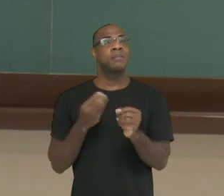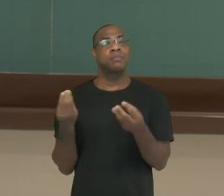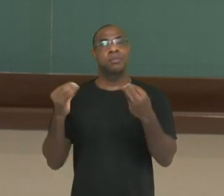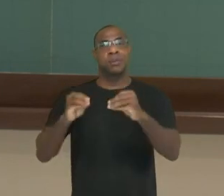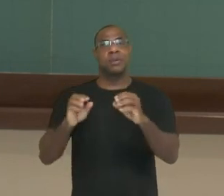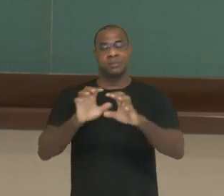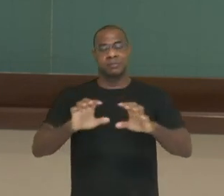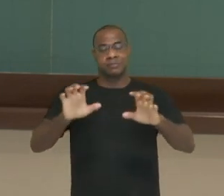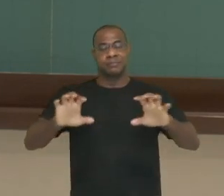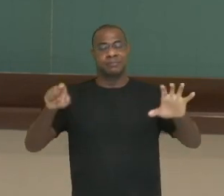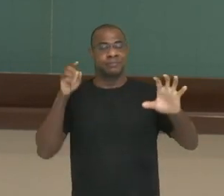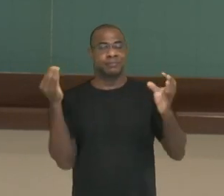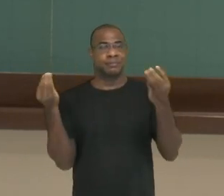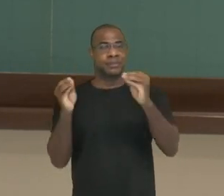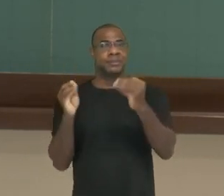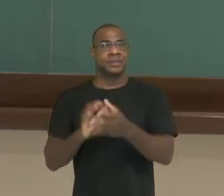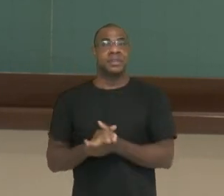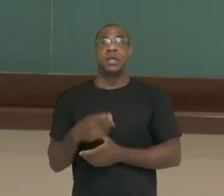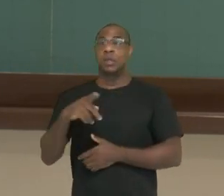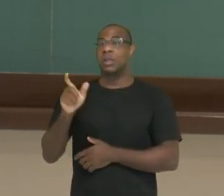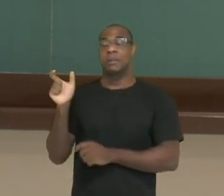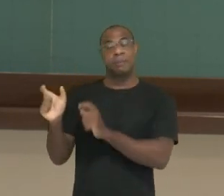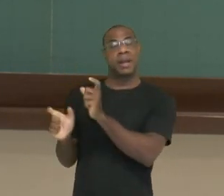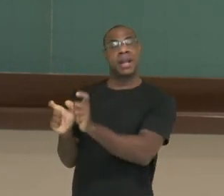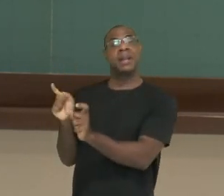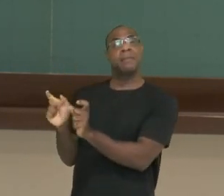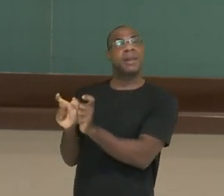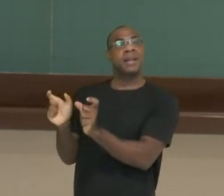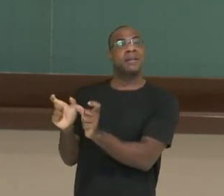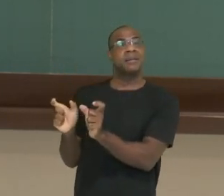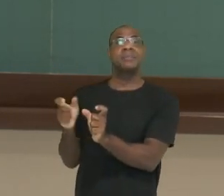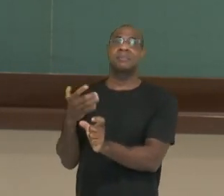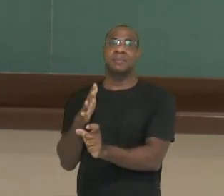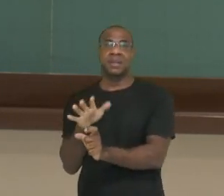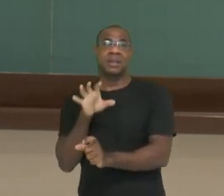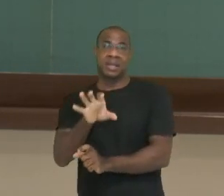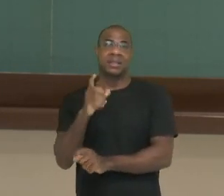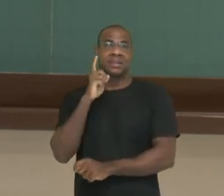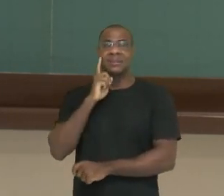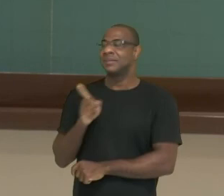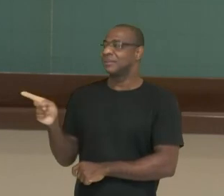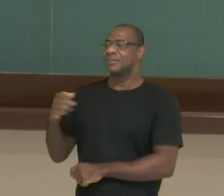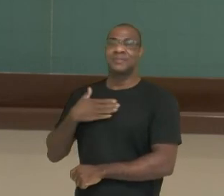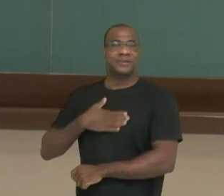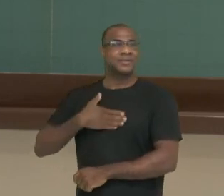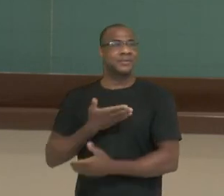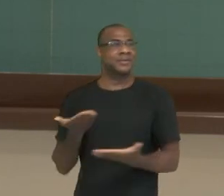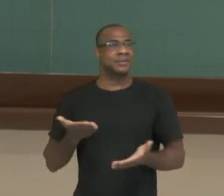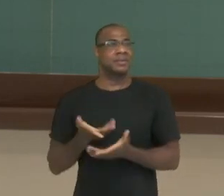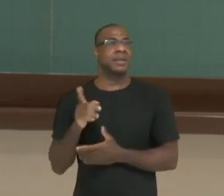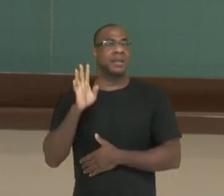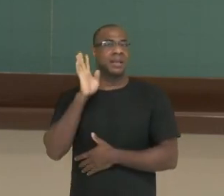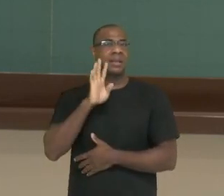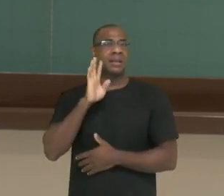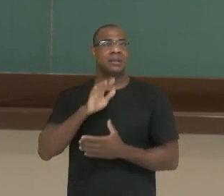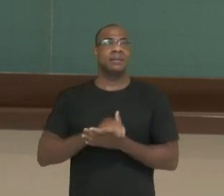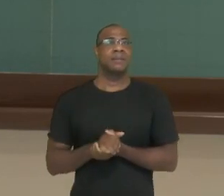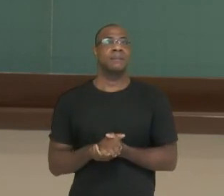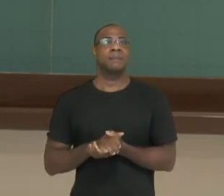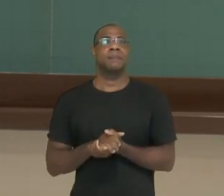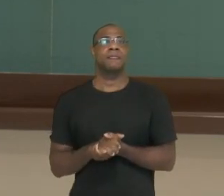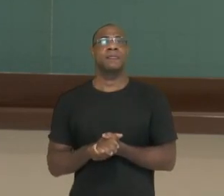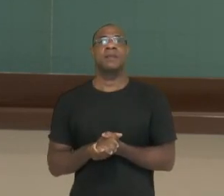nuvem. Claro que com as suas palavras deve ter ficado mais ou menos assim. Gostou? É bem legal trabalhar com nuvem de